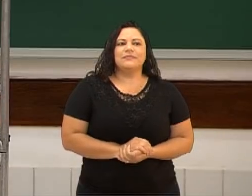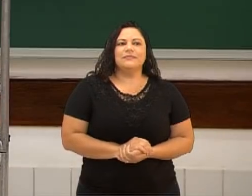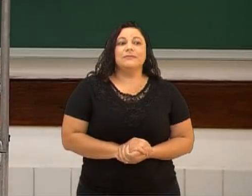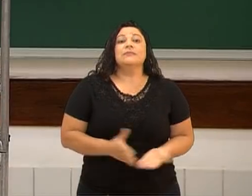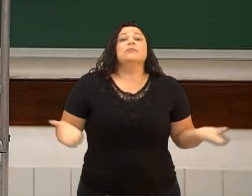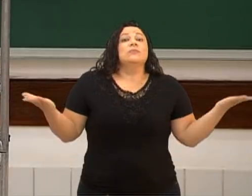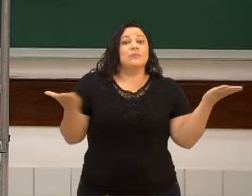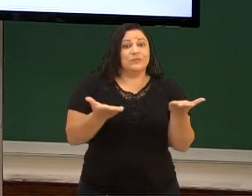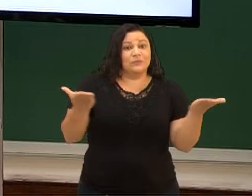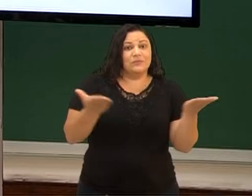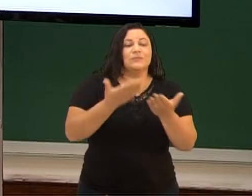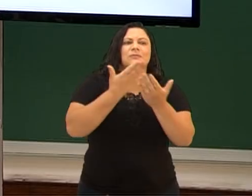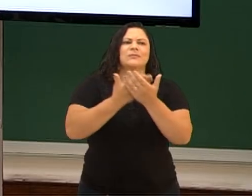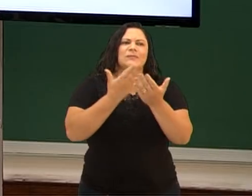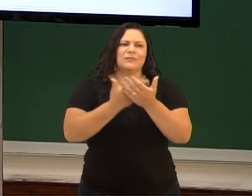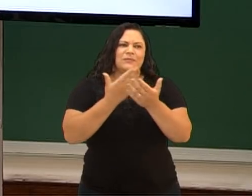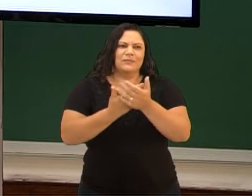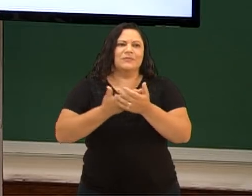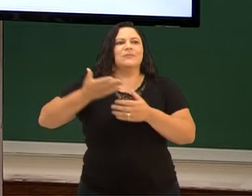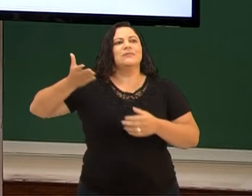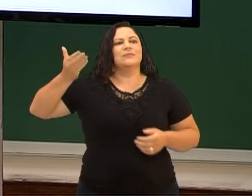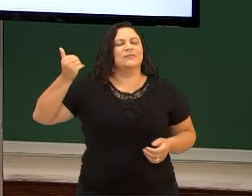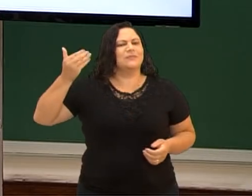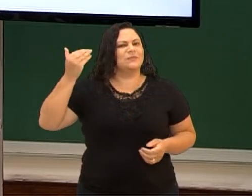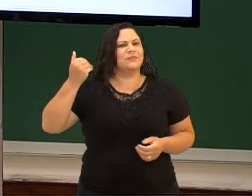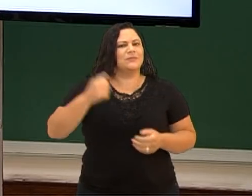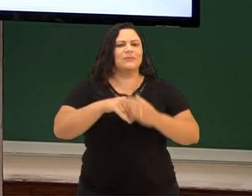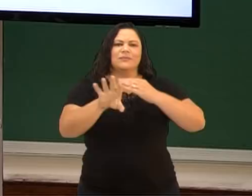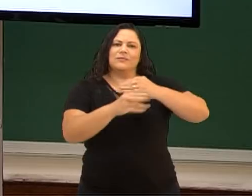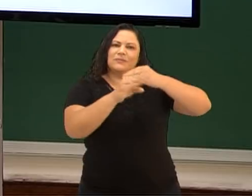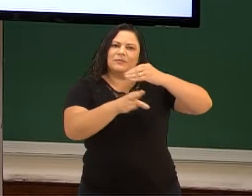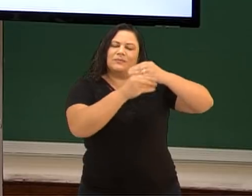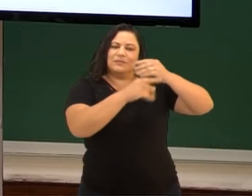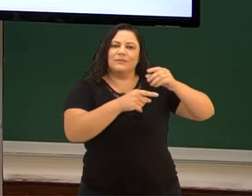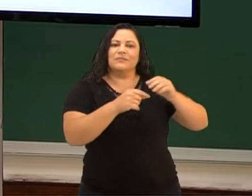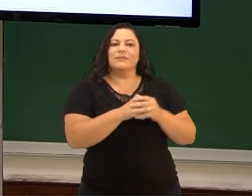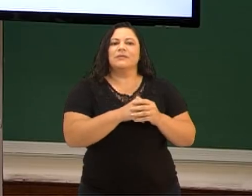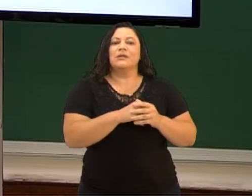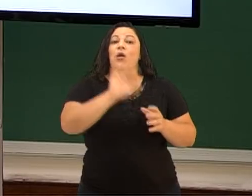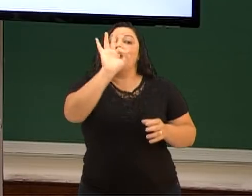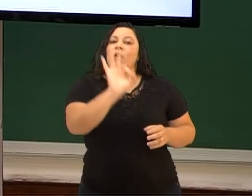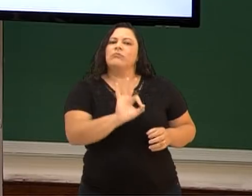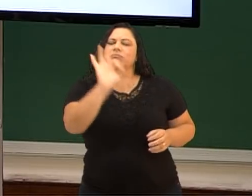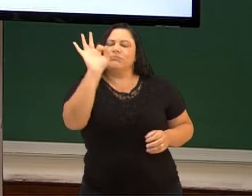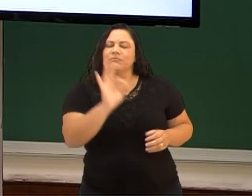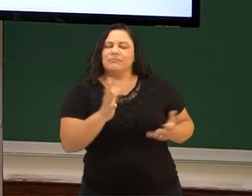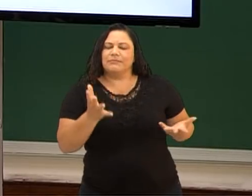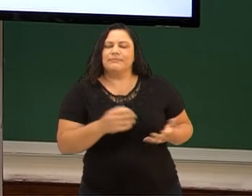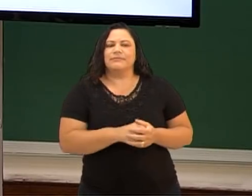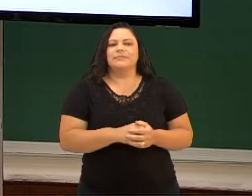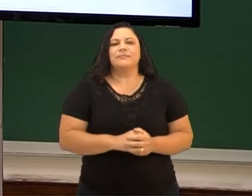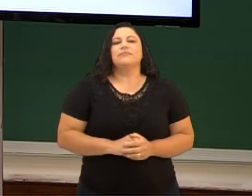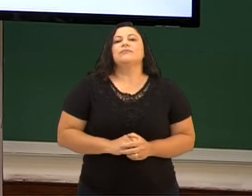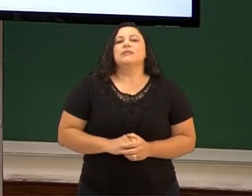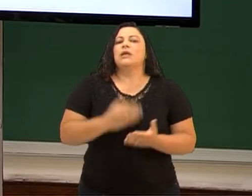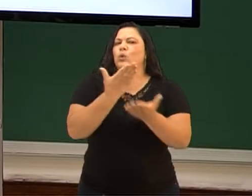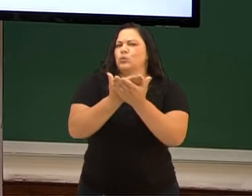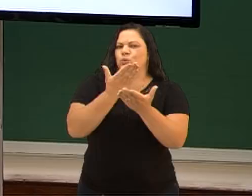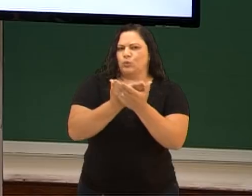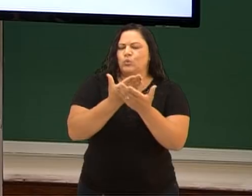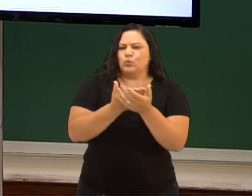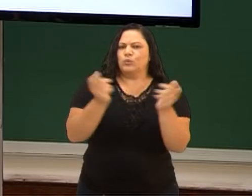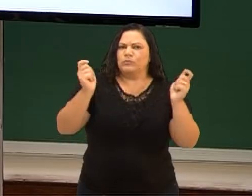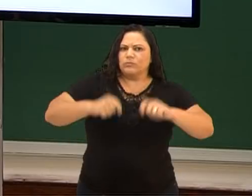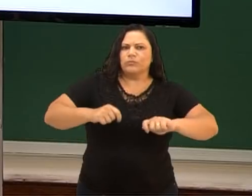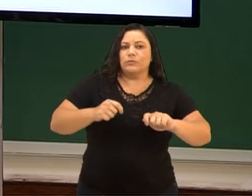Hoje, na aula anterior, a gente construiu um pouco de gráficos, né? Estudou ângulos, estudou porcentagens, várias coisas, não é? Hoje a gente vai ver